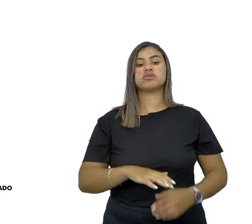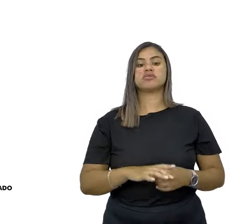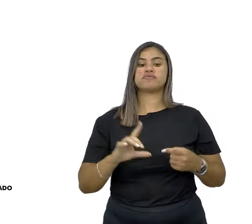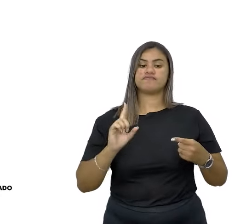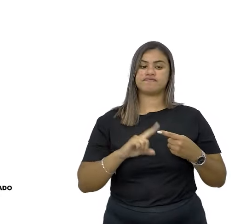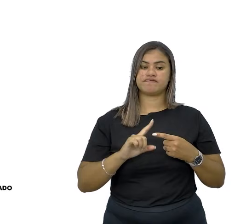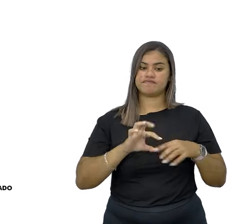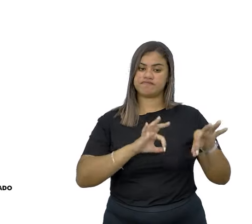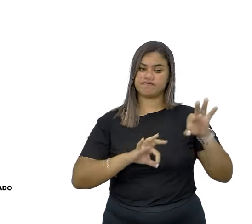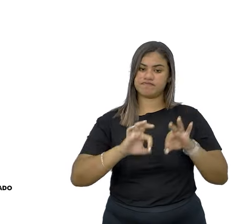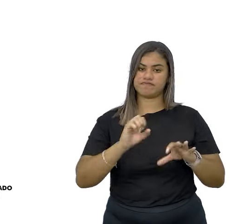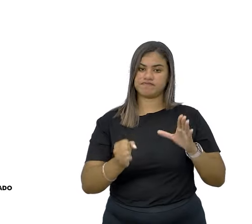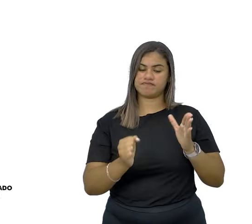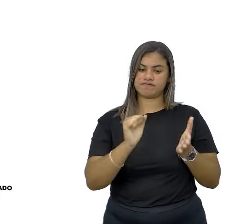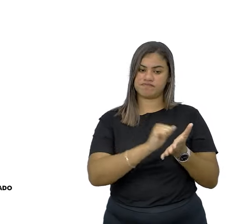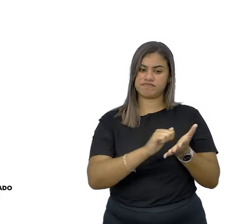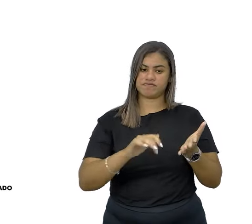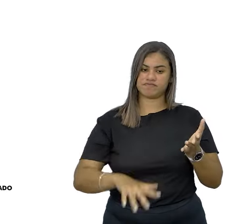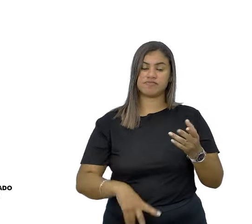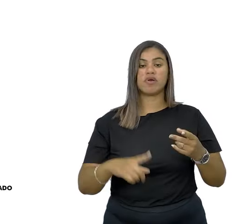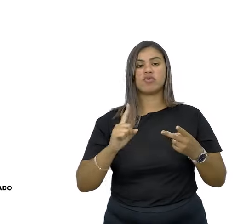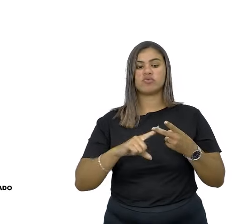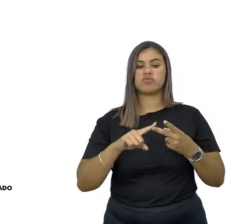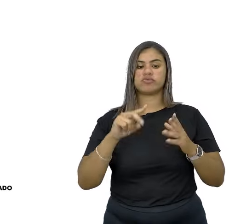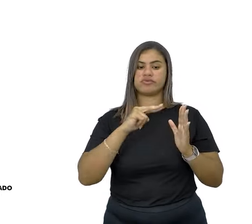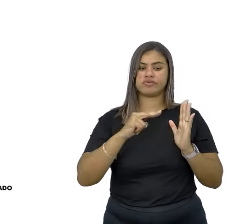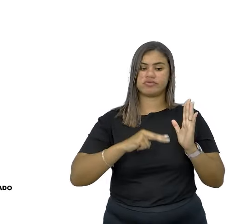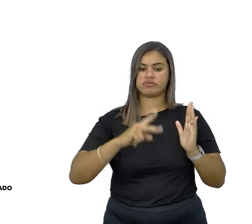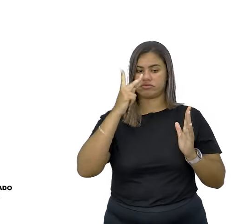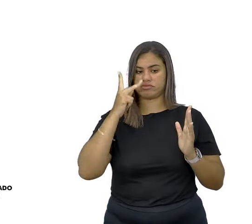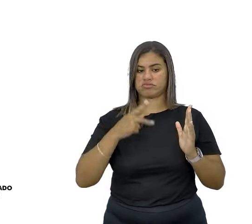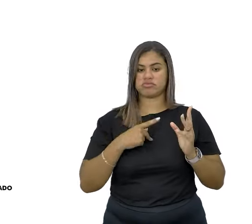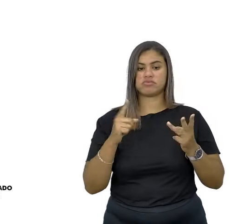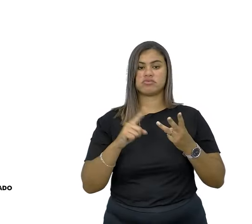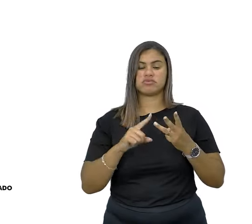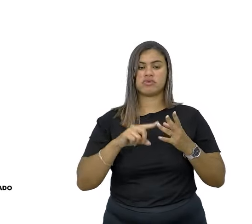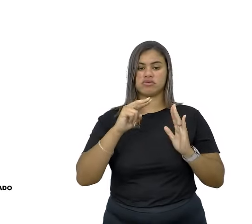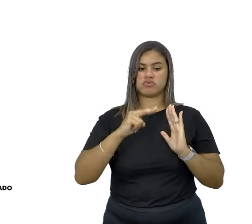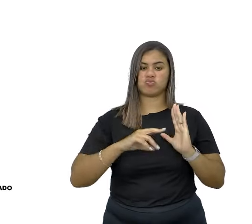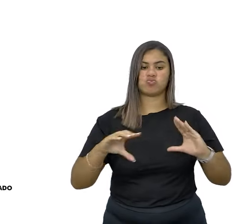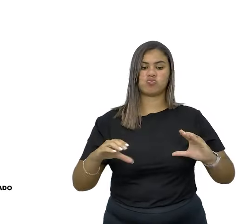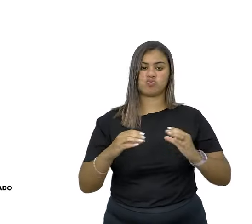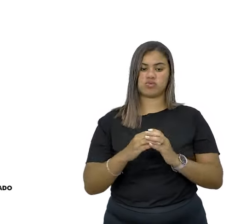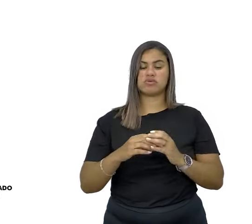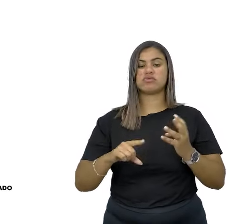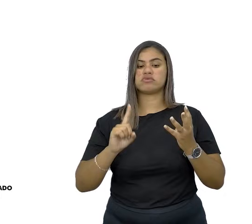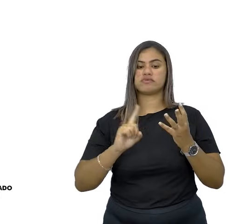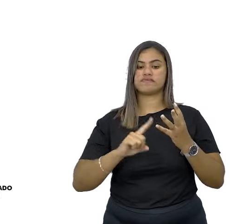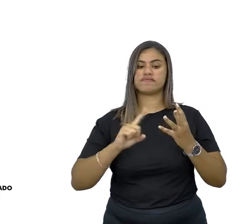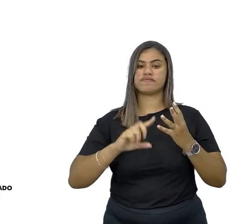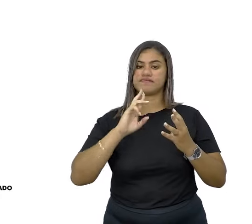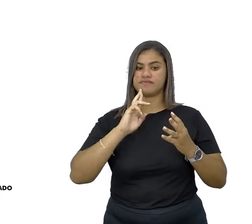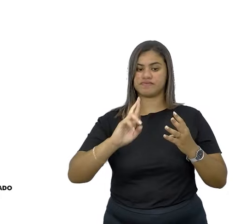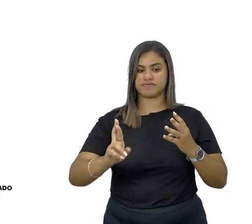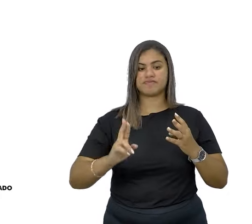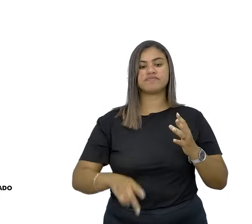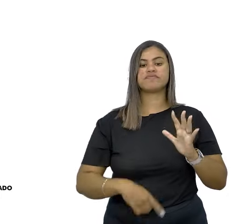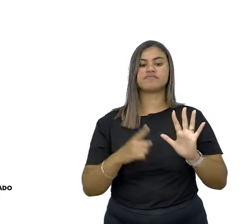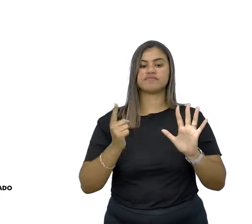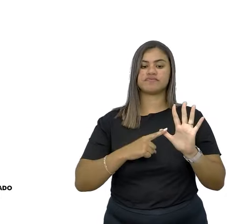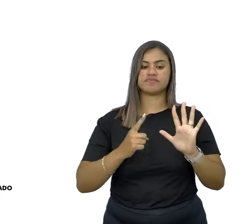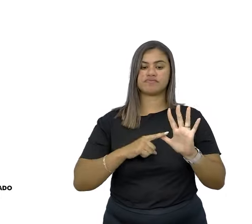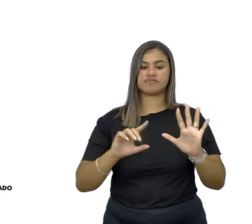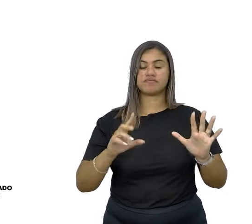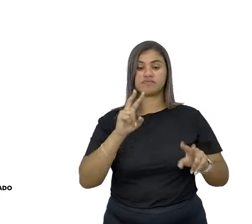do problema, a segunda é leitura individual, a terceira é leitura em grupo, a quarta é a resolução do